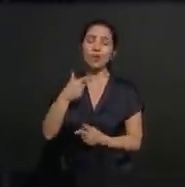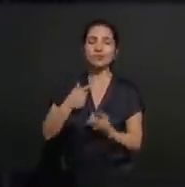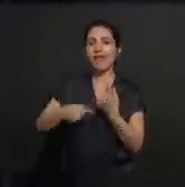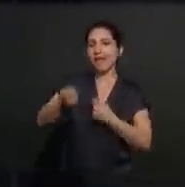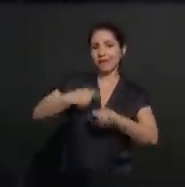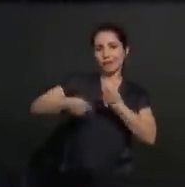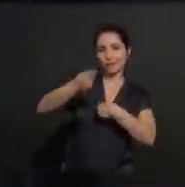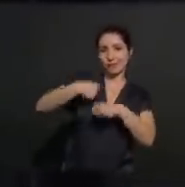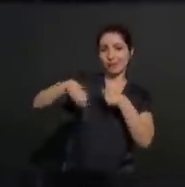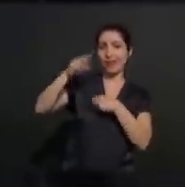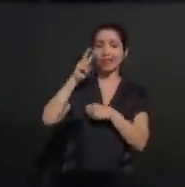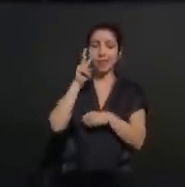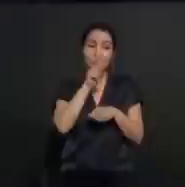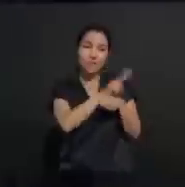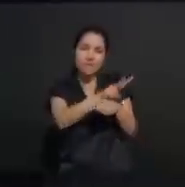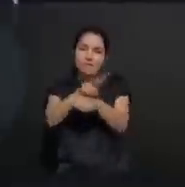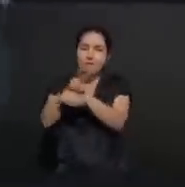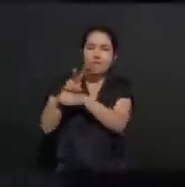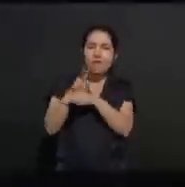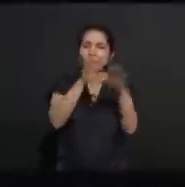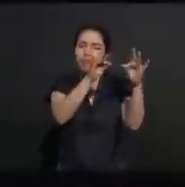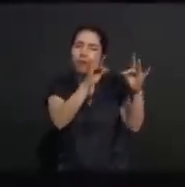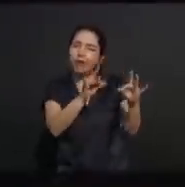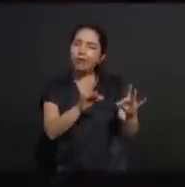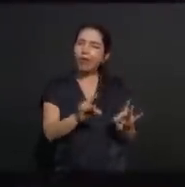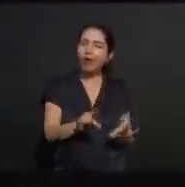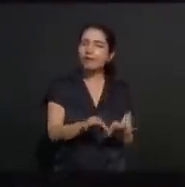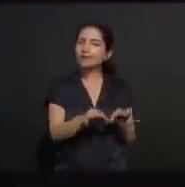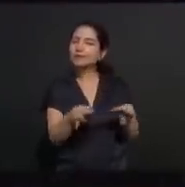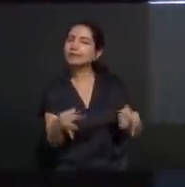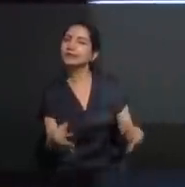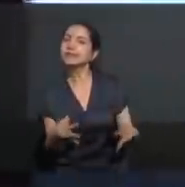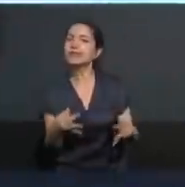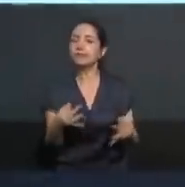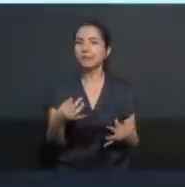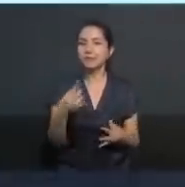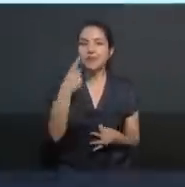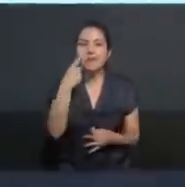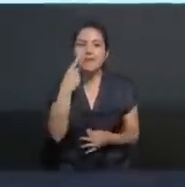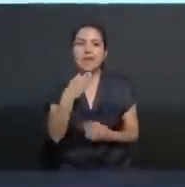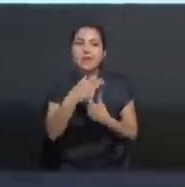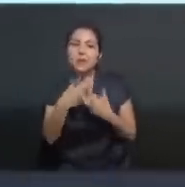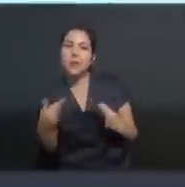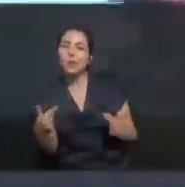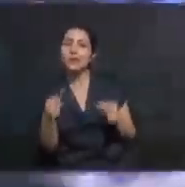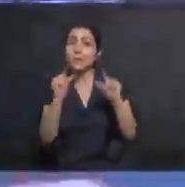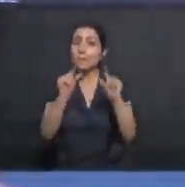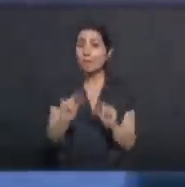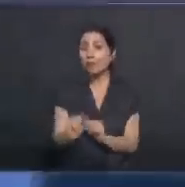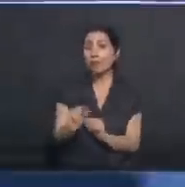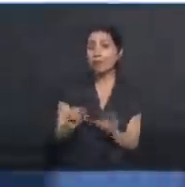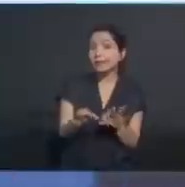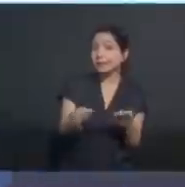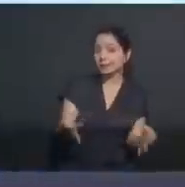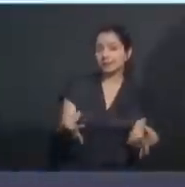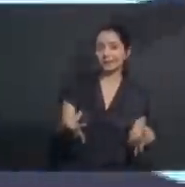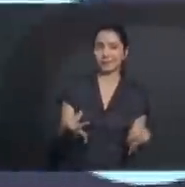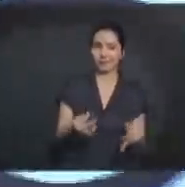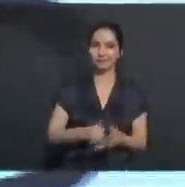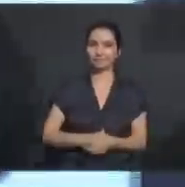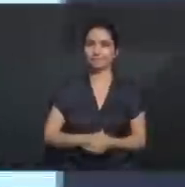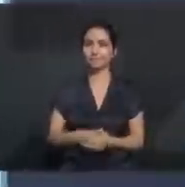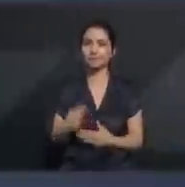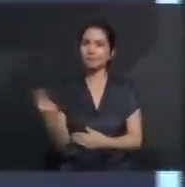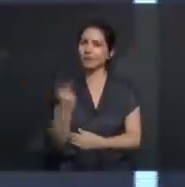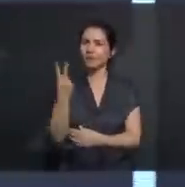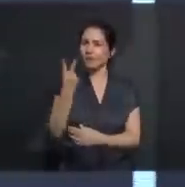Gente, Deus está olhando detalhes, Deus está olhando troco de padaria, Deus está olhando pequenas, porque não é a questão do valor, é a questão: